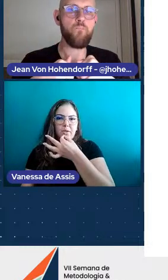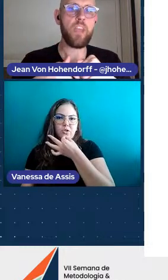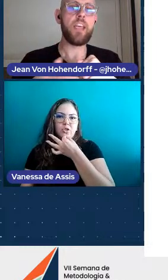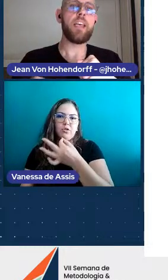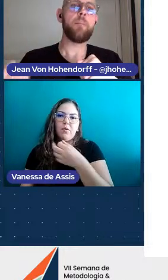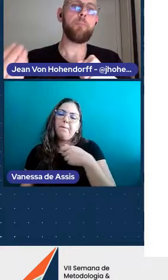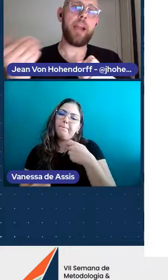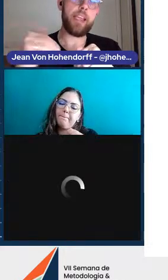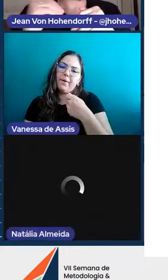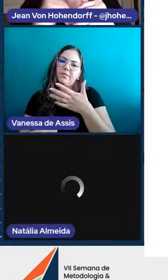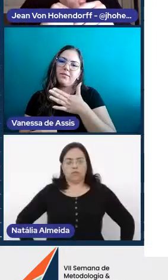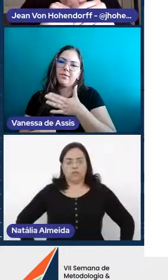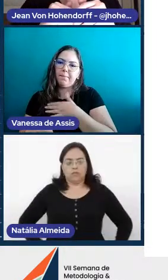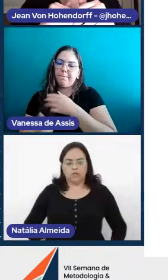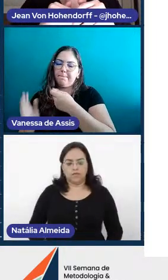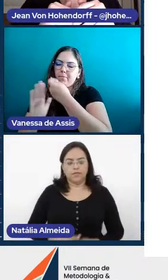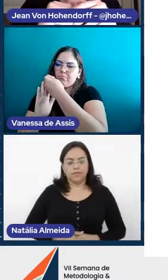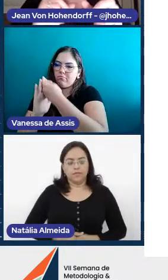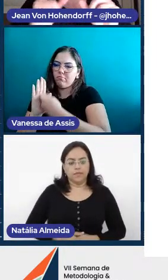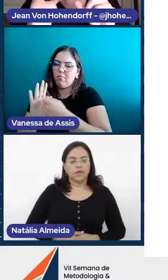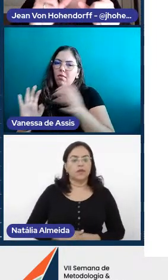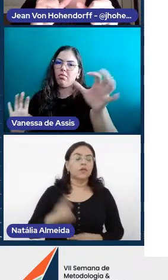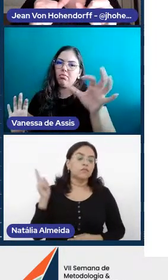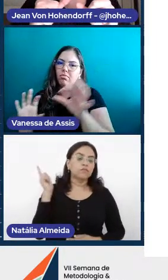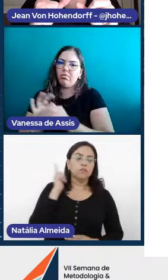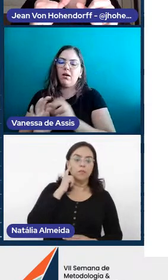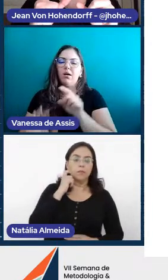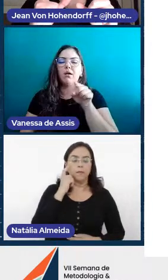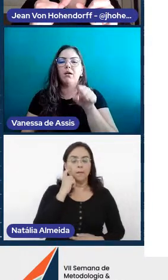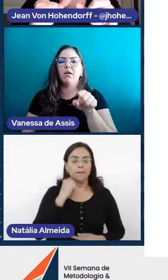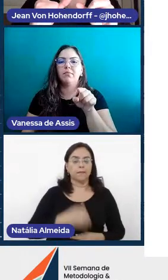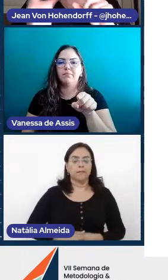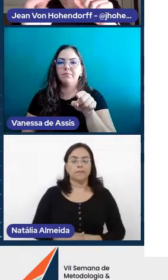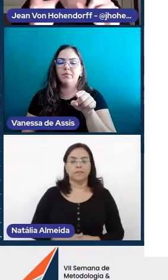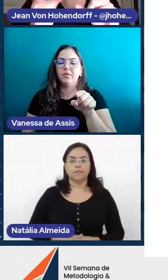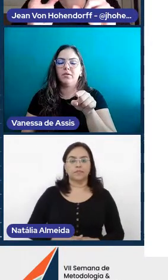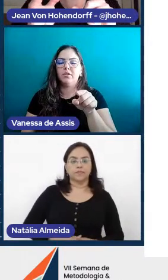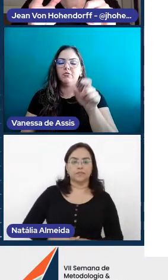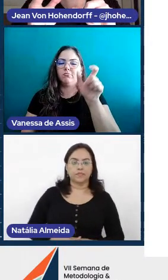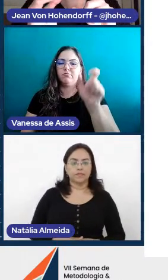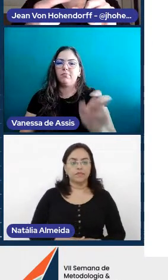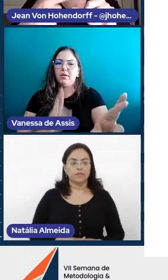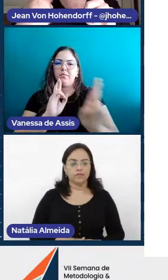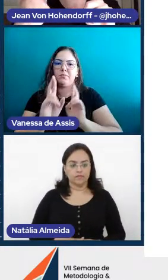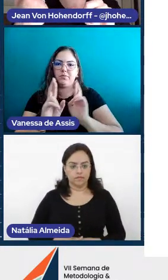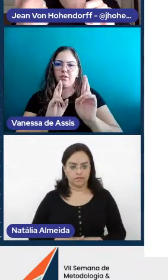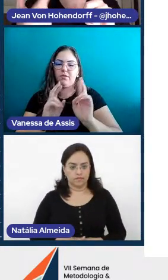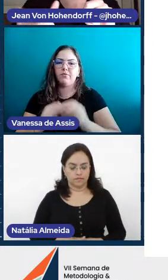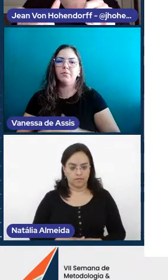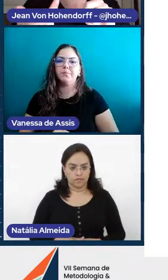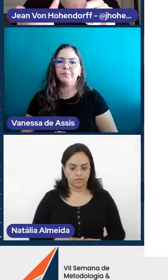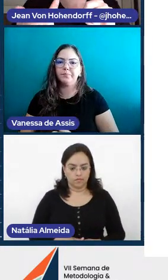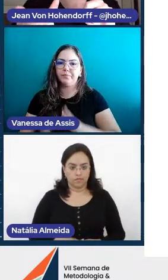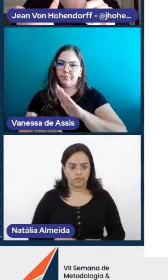relatei. Para que eu consiga, né, esses critérios estão relacionados, para que eu consiga ter essa